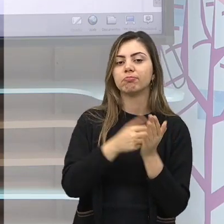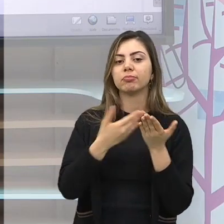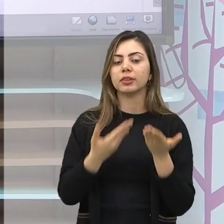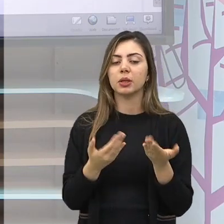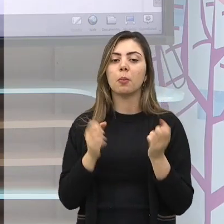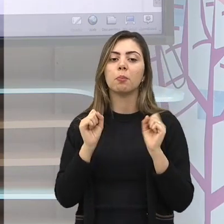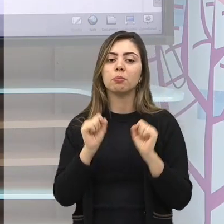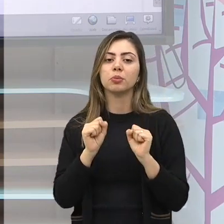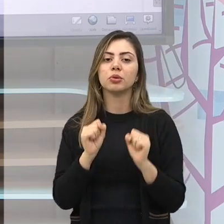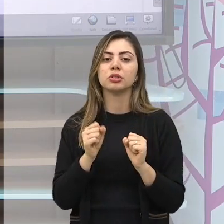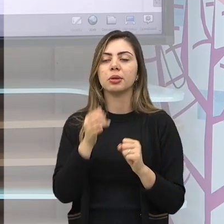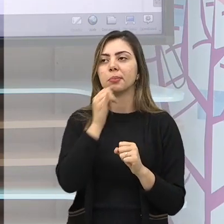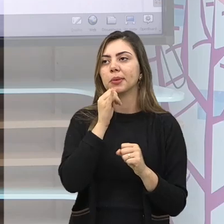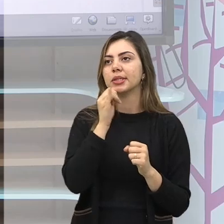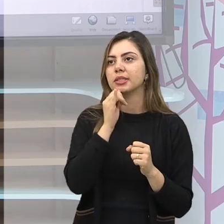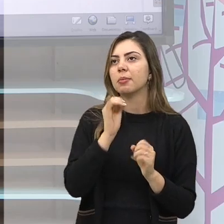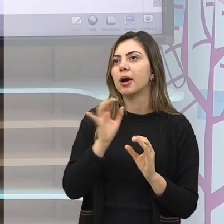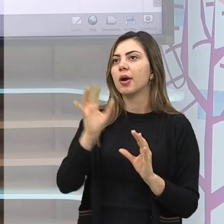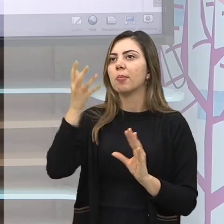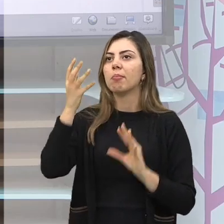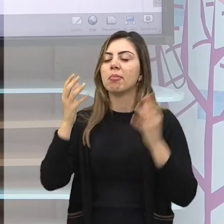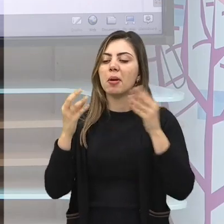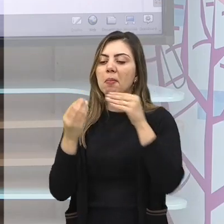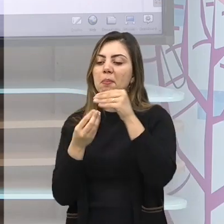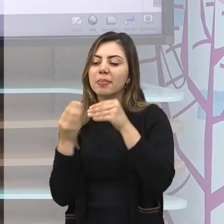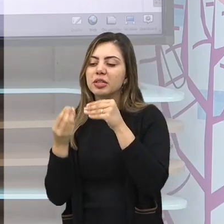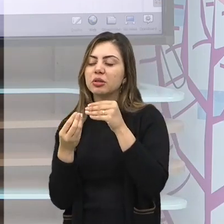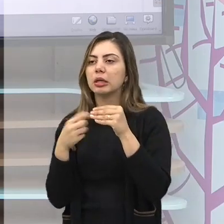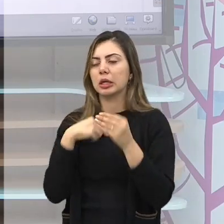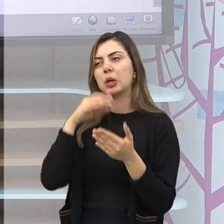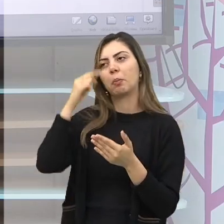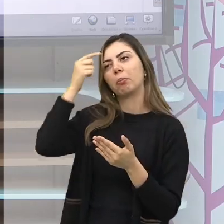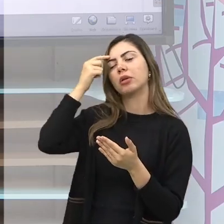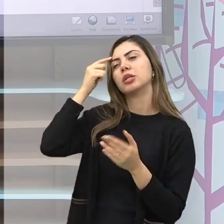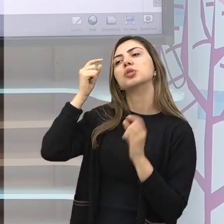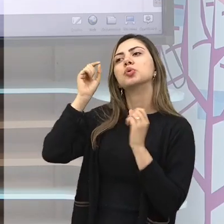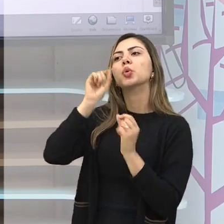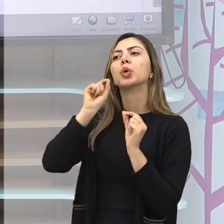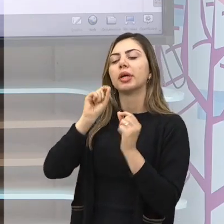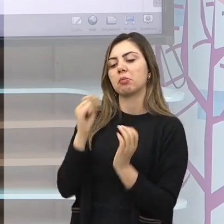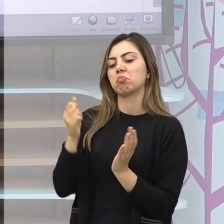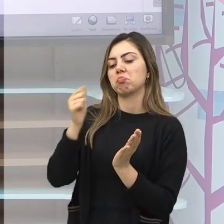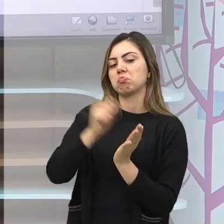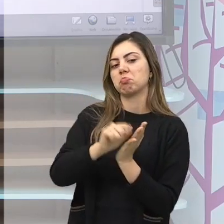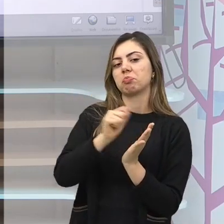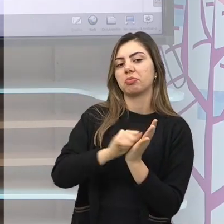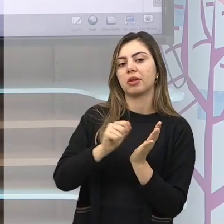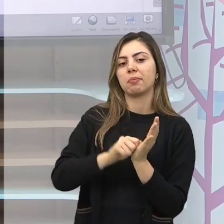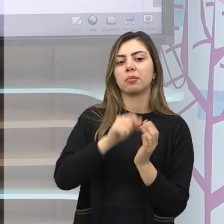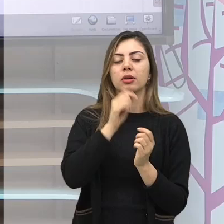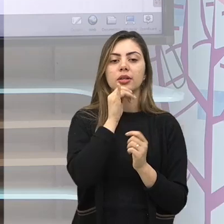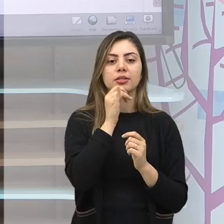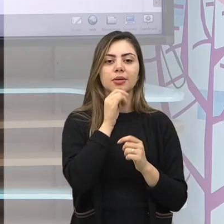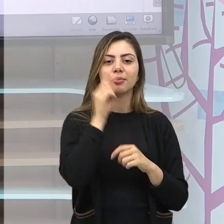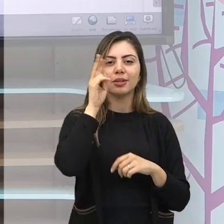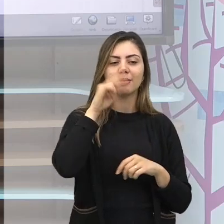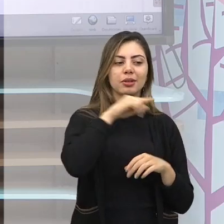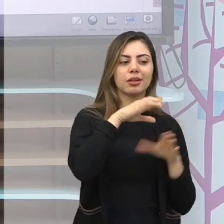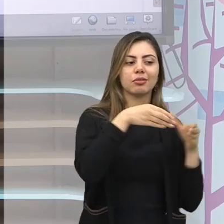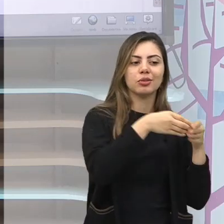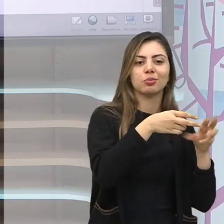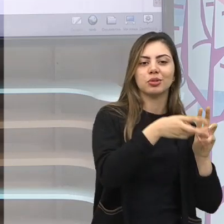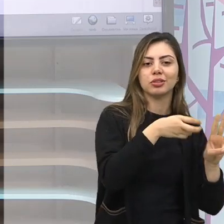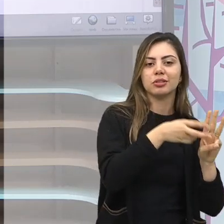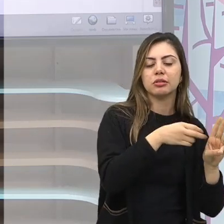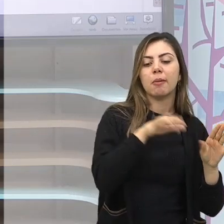certa forma, mexer um pouco com aquilo ou colocar algo que ele acreditava ser verdade, como encontrar as guerreiras lendárias amazonas longe